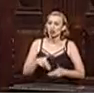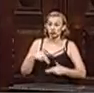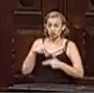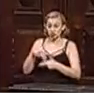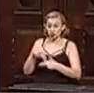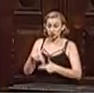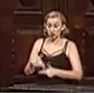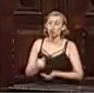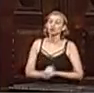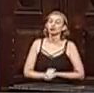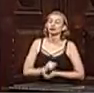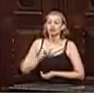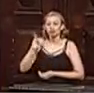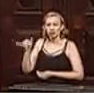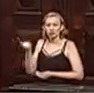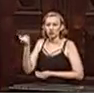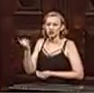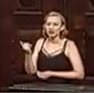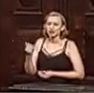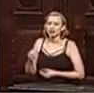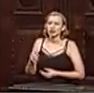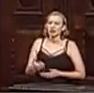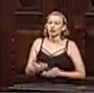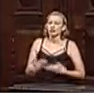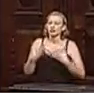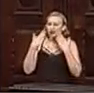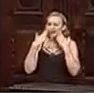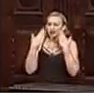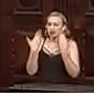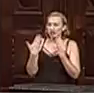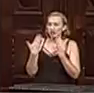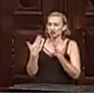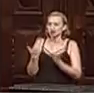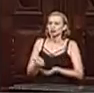a oportunidade de estar presente neste ato,